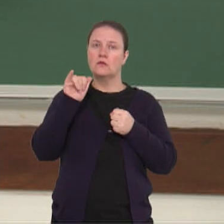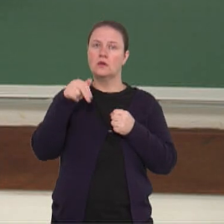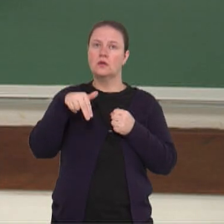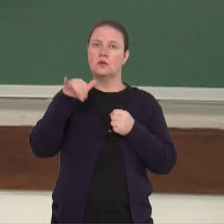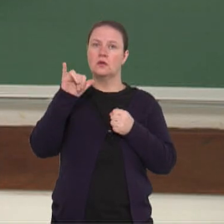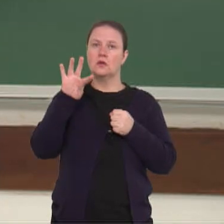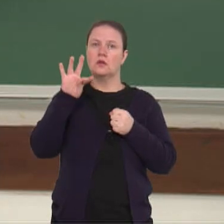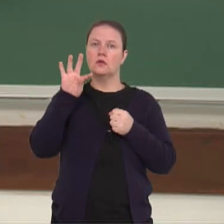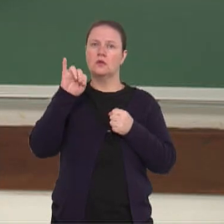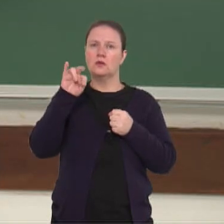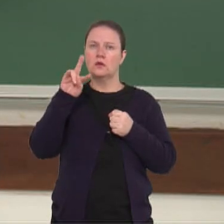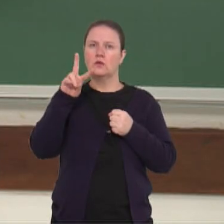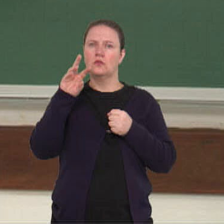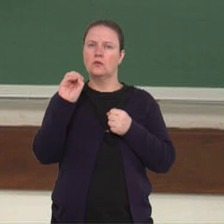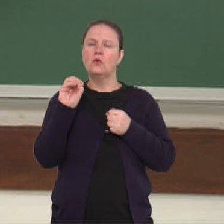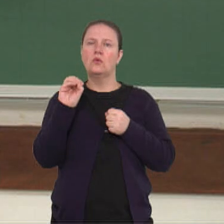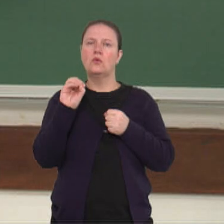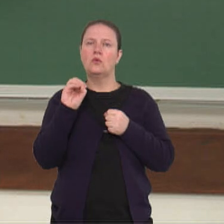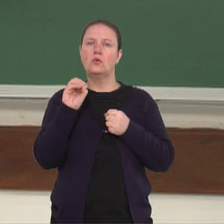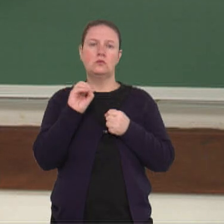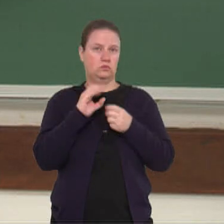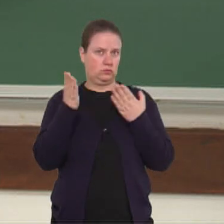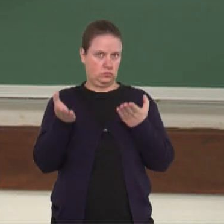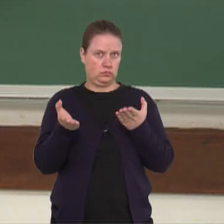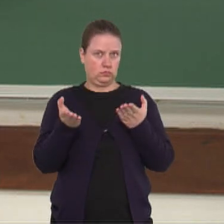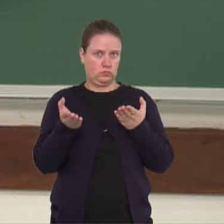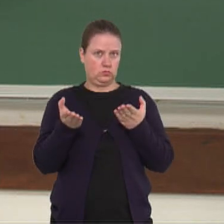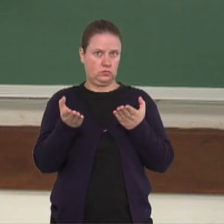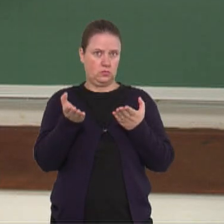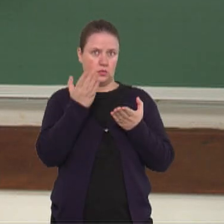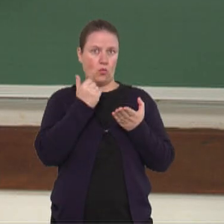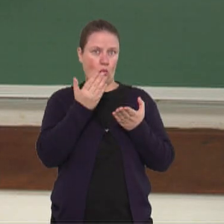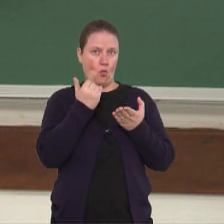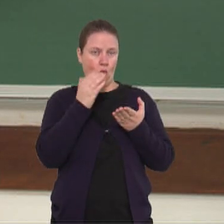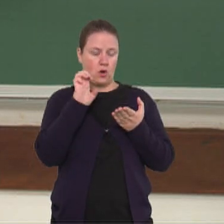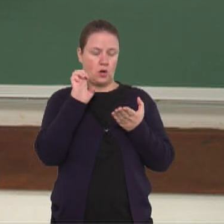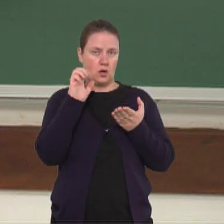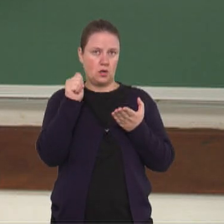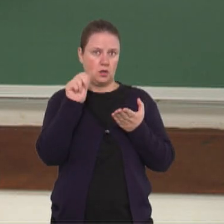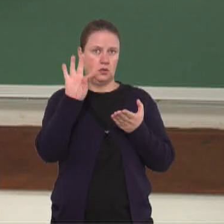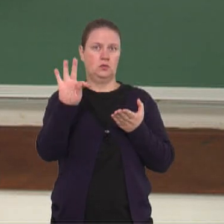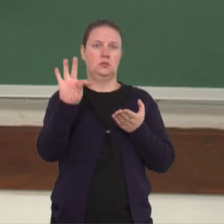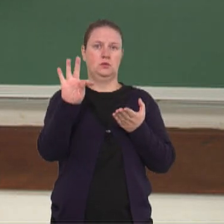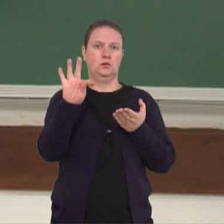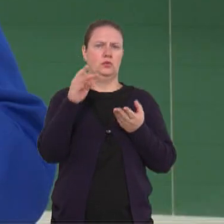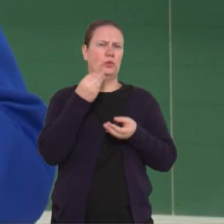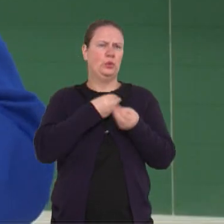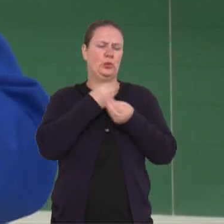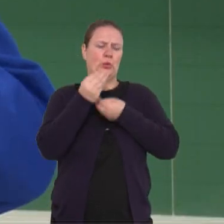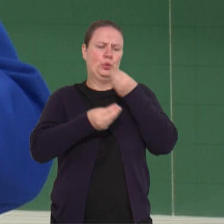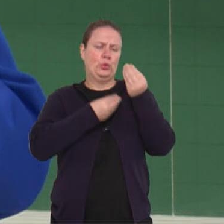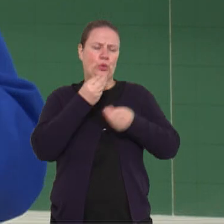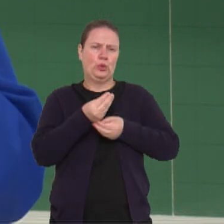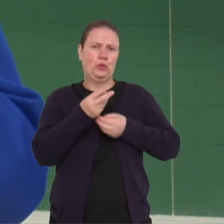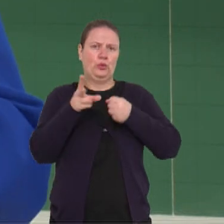comer fica to eat. Eu tiro to, tá? Para que você possa colocar esse verbo no passado. Então, quando eu tenho to na frente